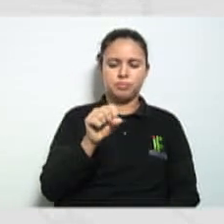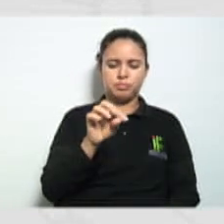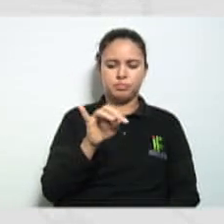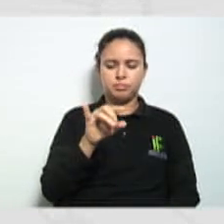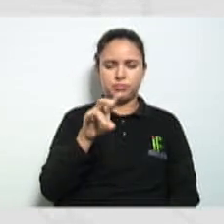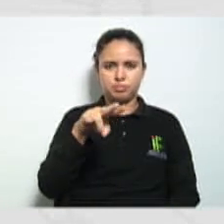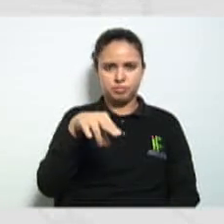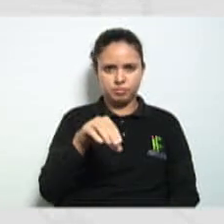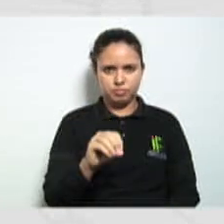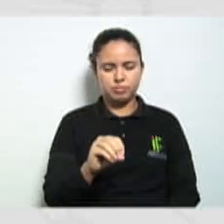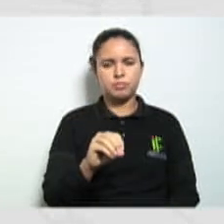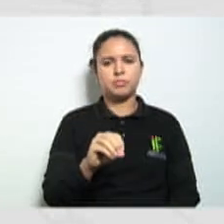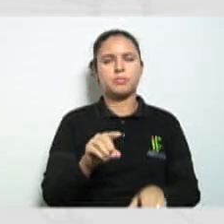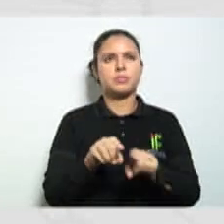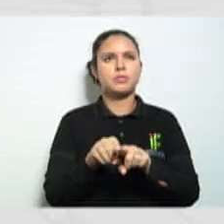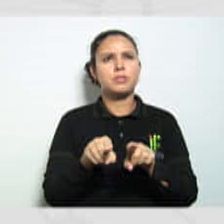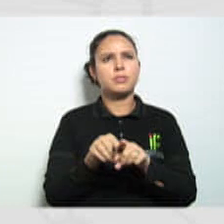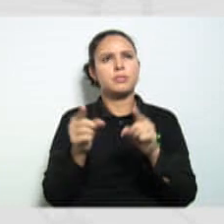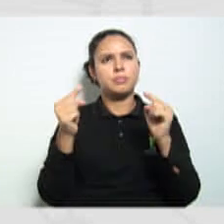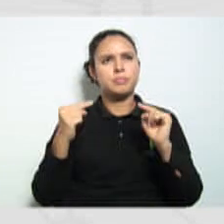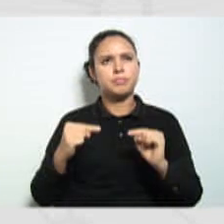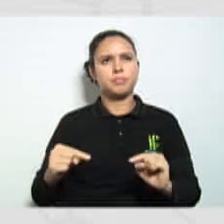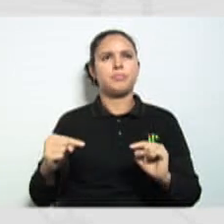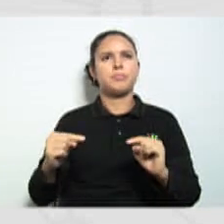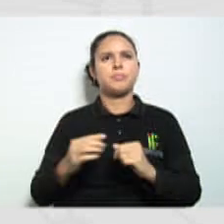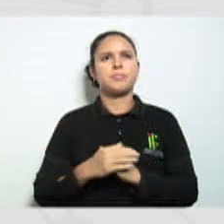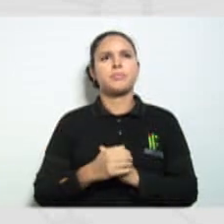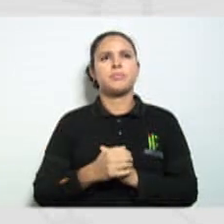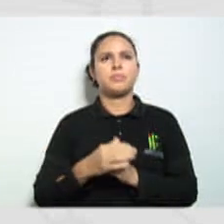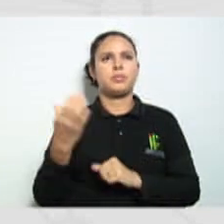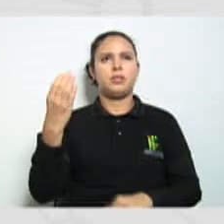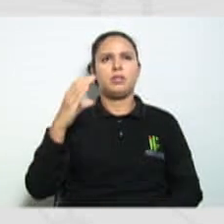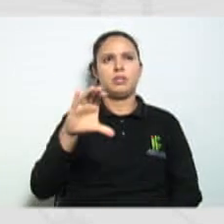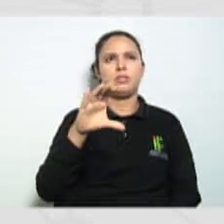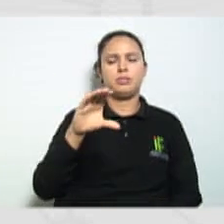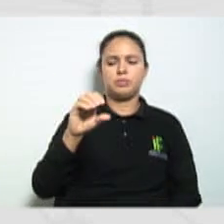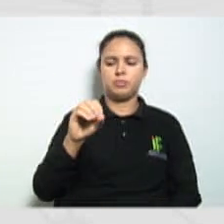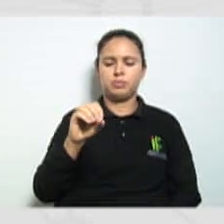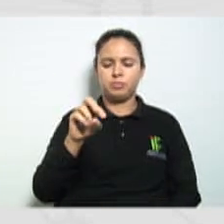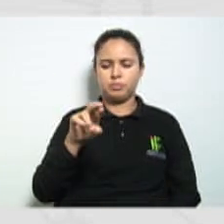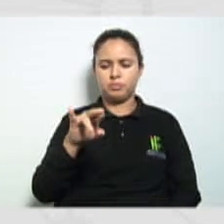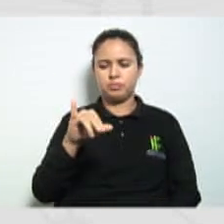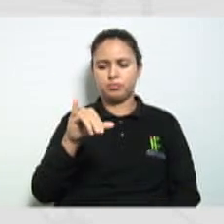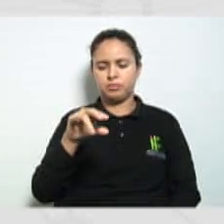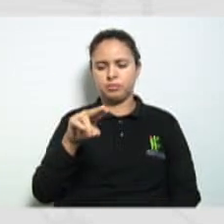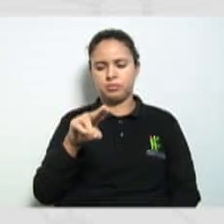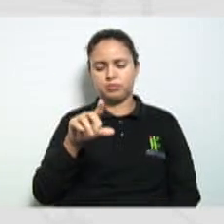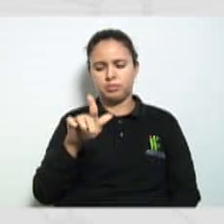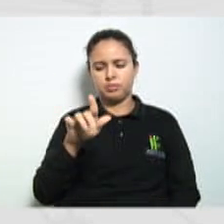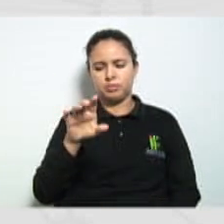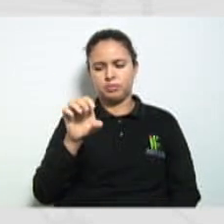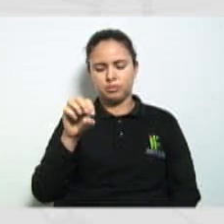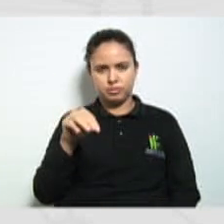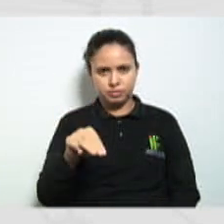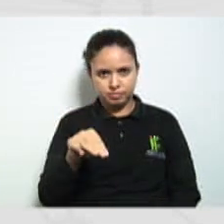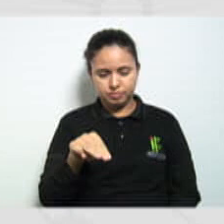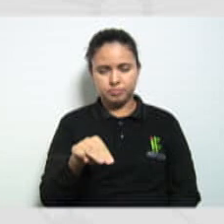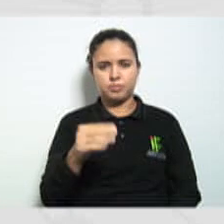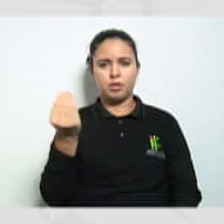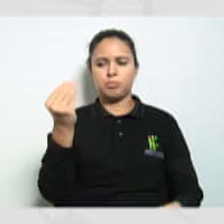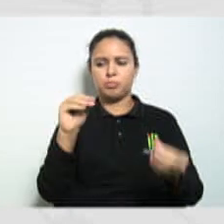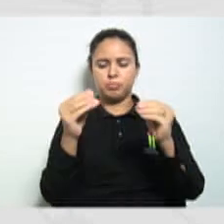vocês consigam compreender e realizar o lançamento contábil,